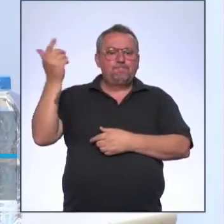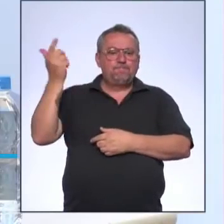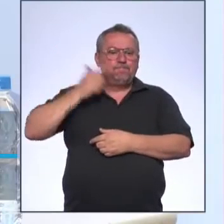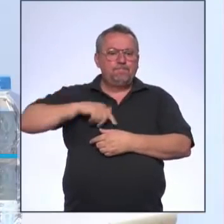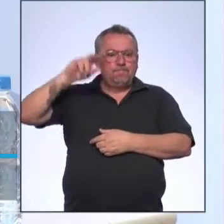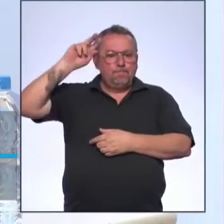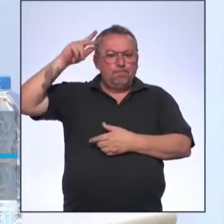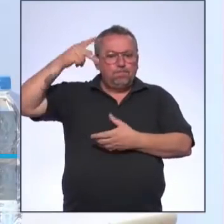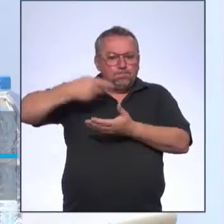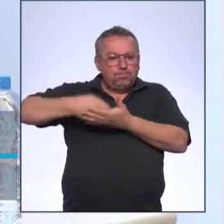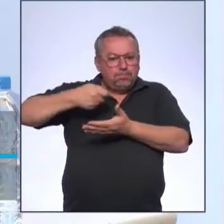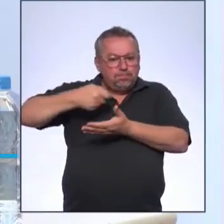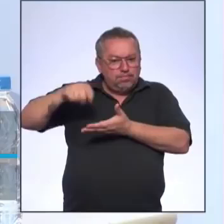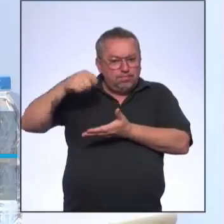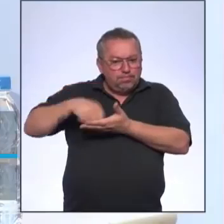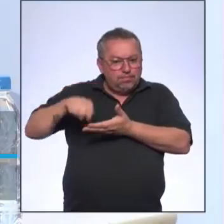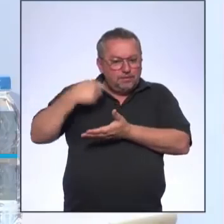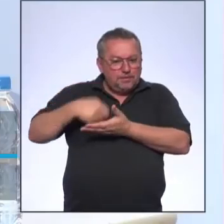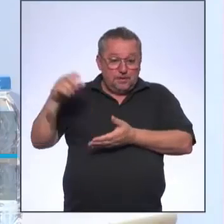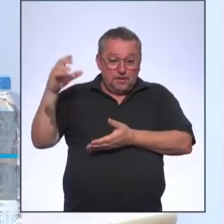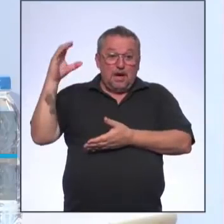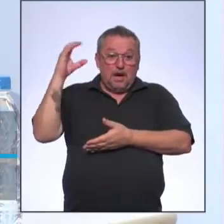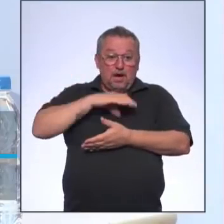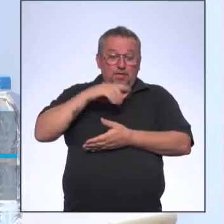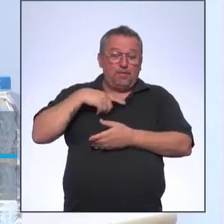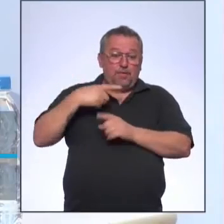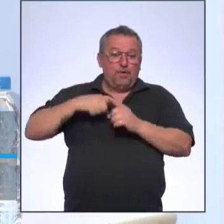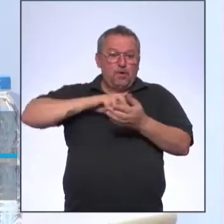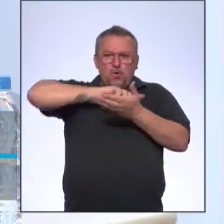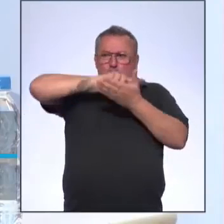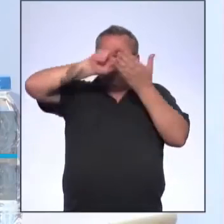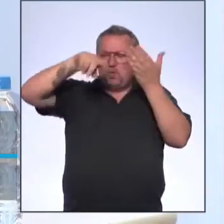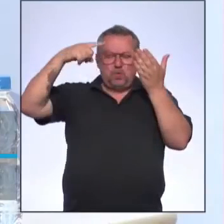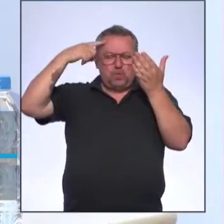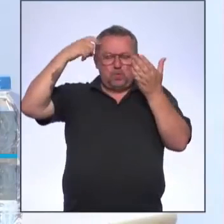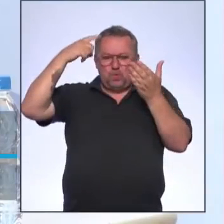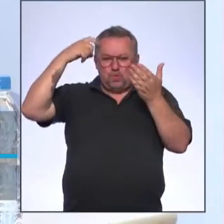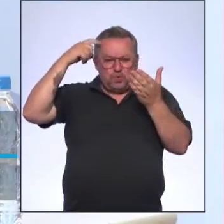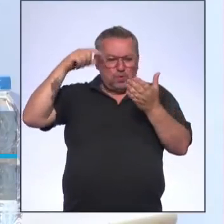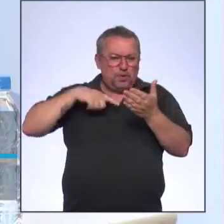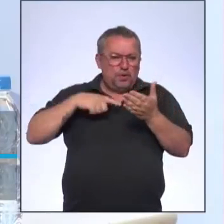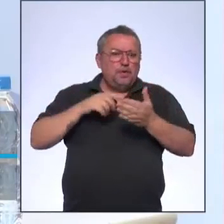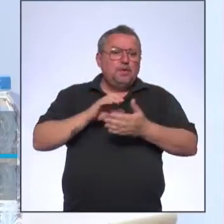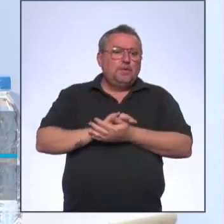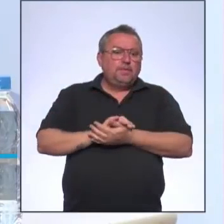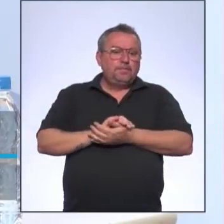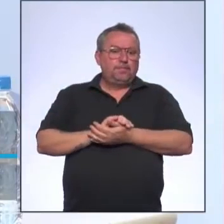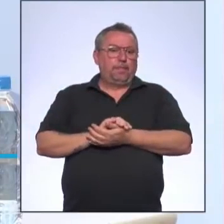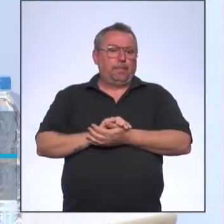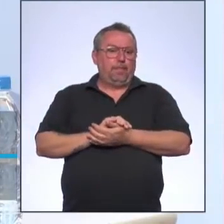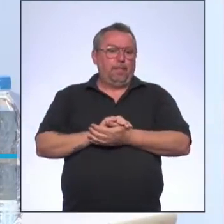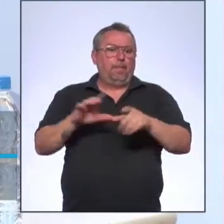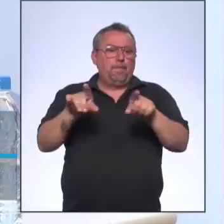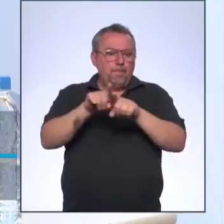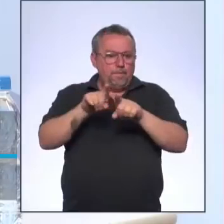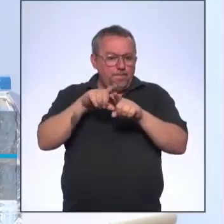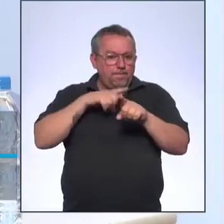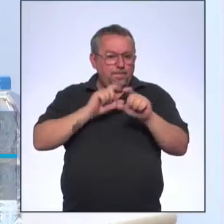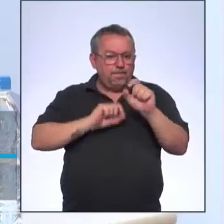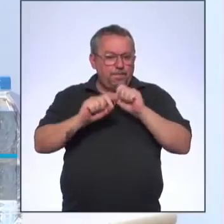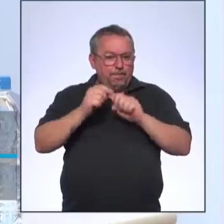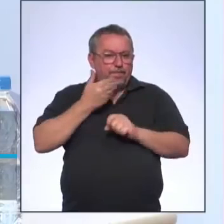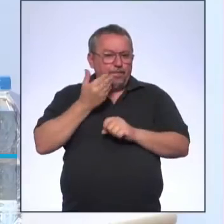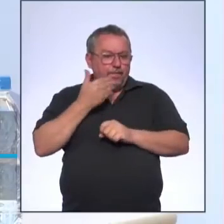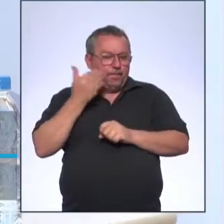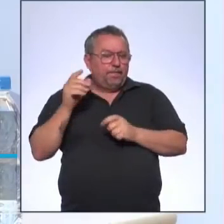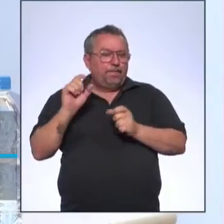com rapidez, visto que já temos muitas ideias, ou seja, já estudamos bastante, já temos bastante ideia, aí a gente tem facilidade